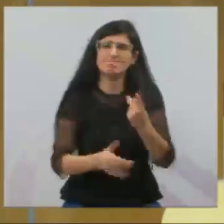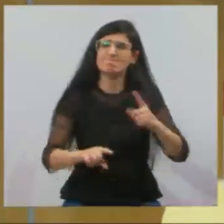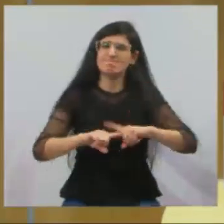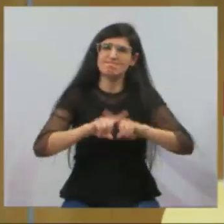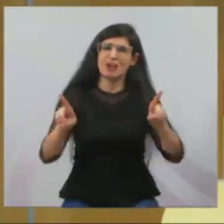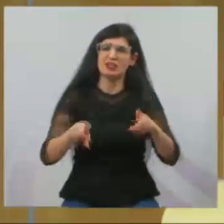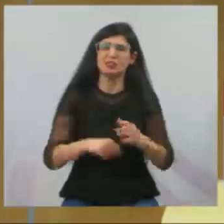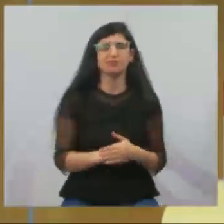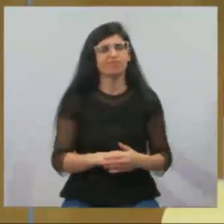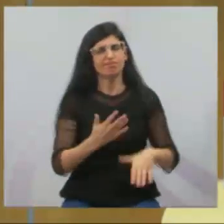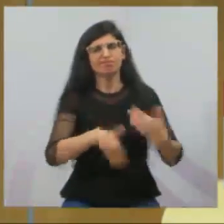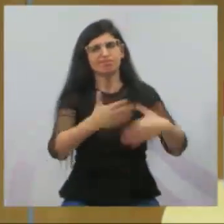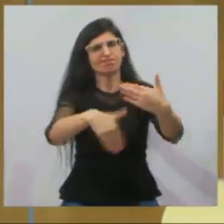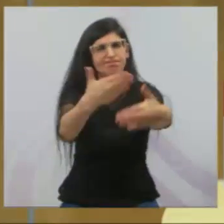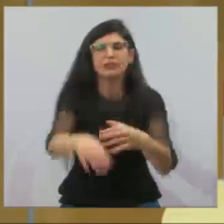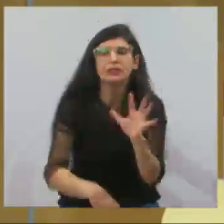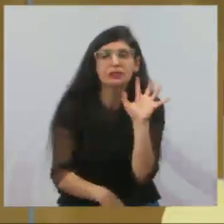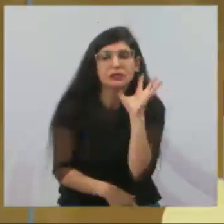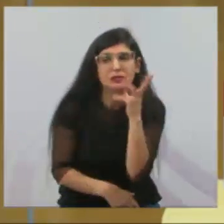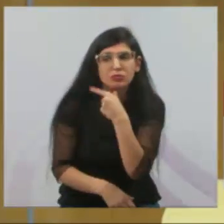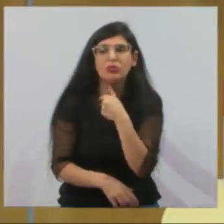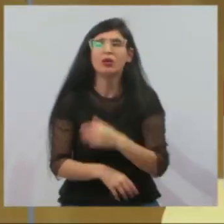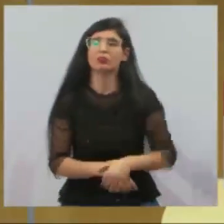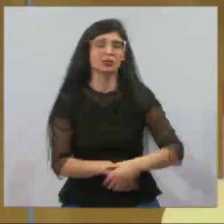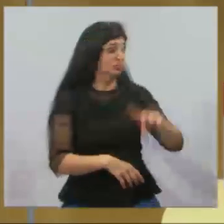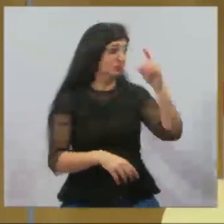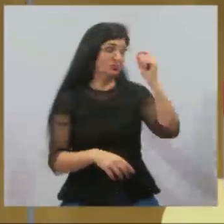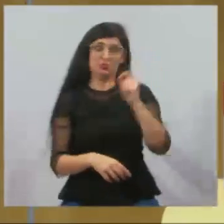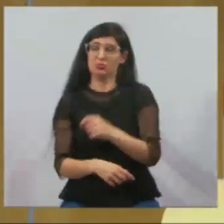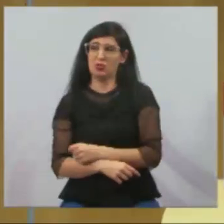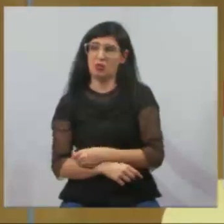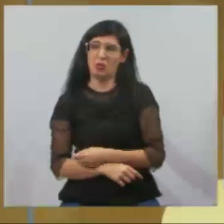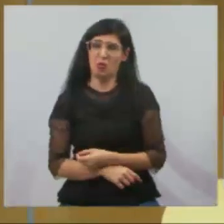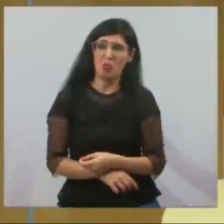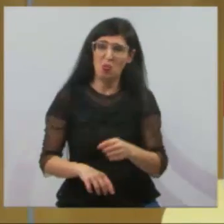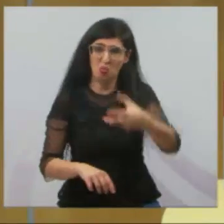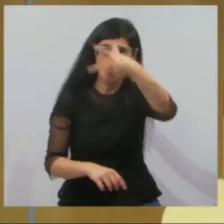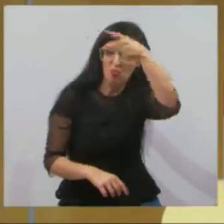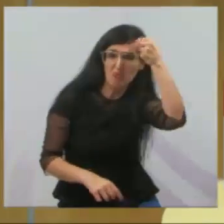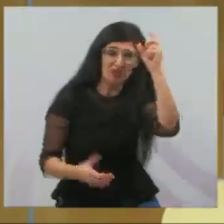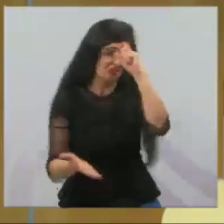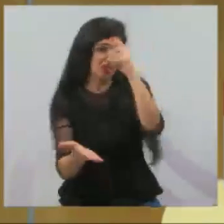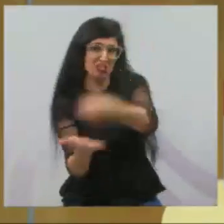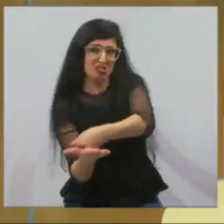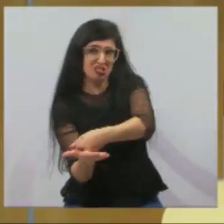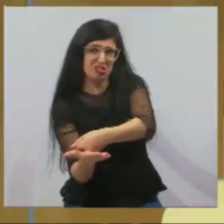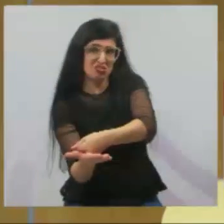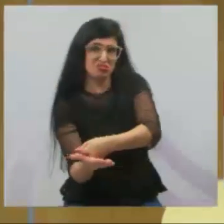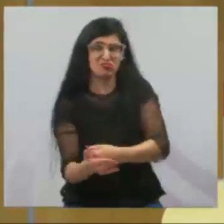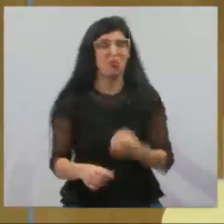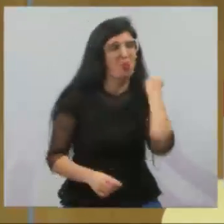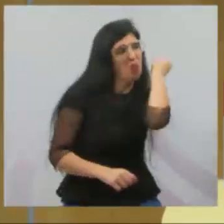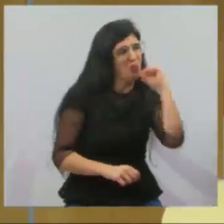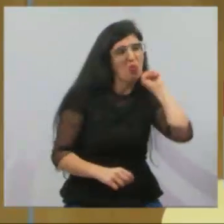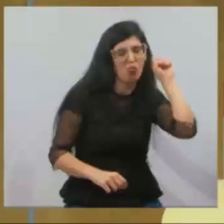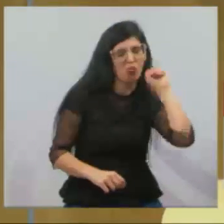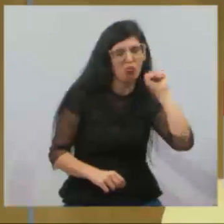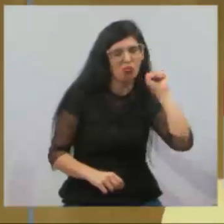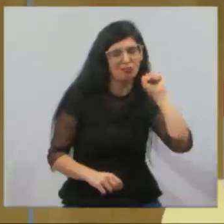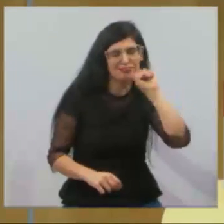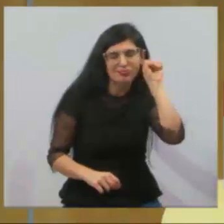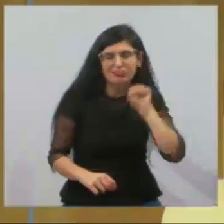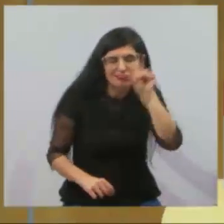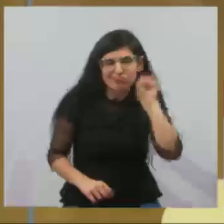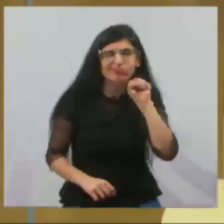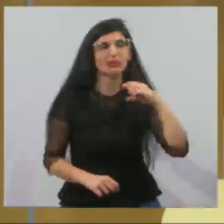para os prefeitos, para os vereadores, para tirar esse peso das costas. Todos, do meu partido, do seu